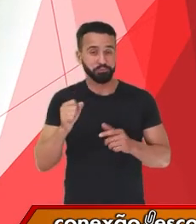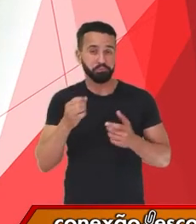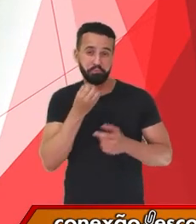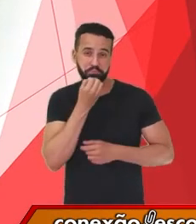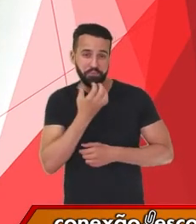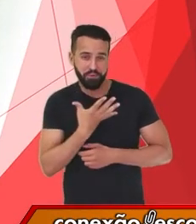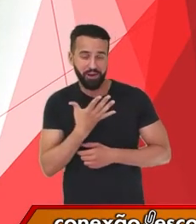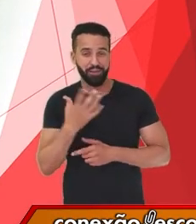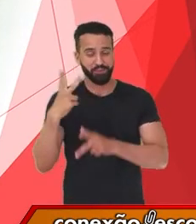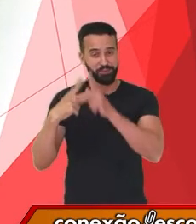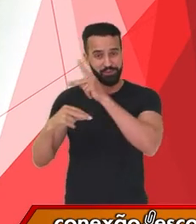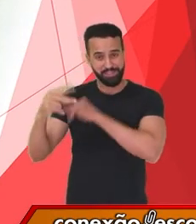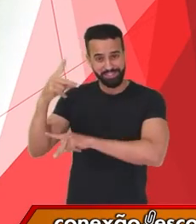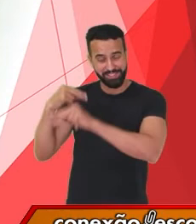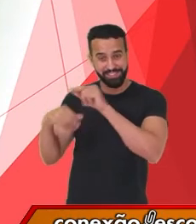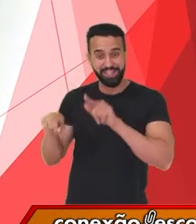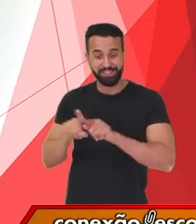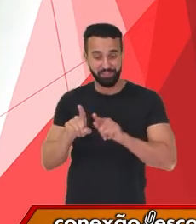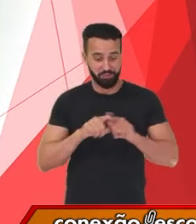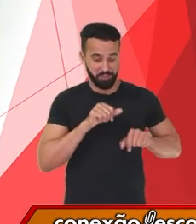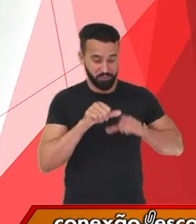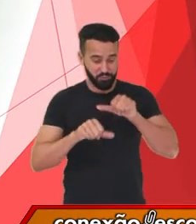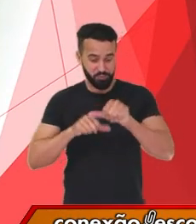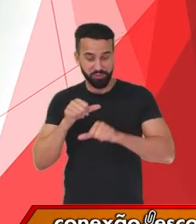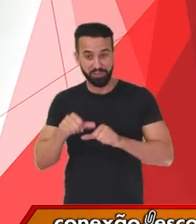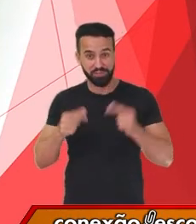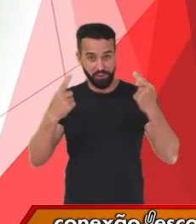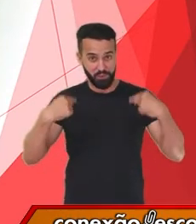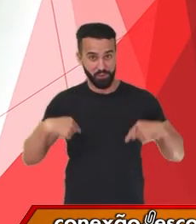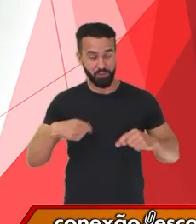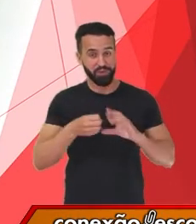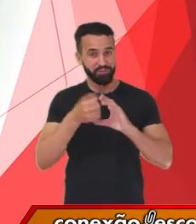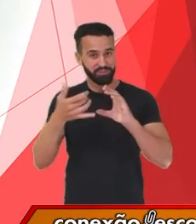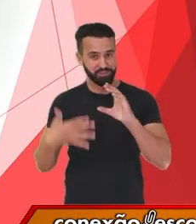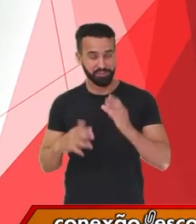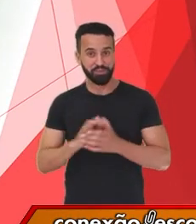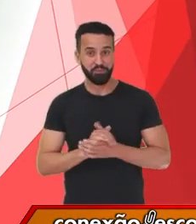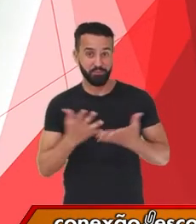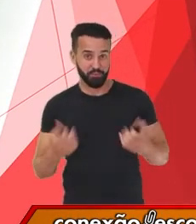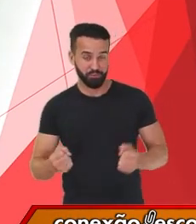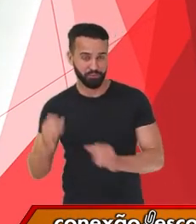a adolescência e também a puberdade. Vamos à revisão?